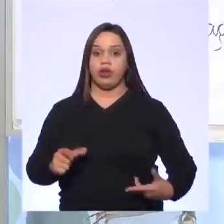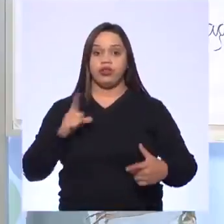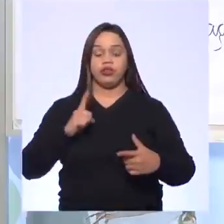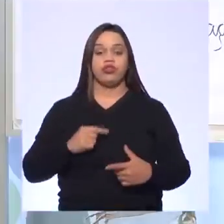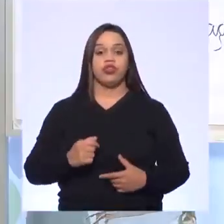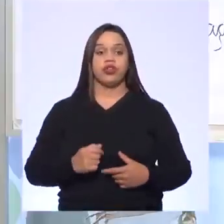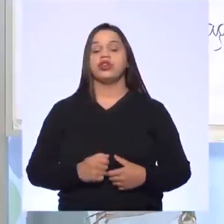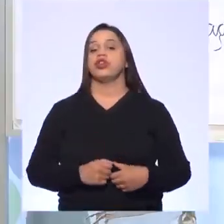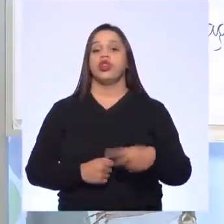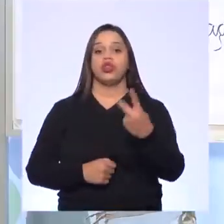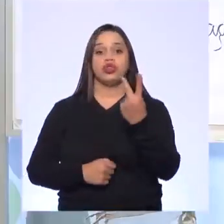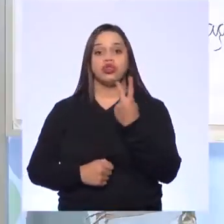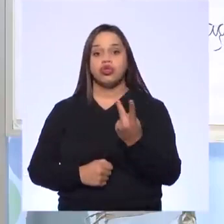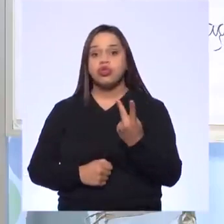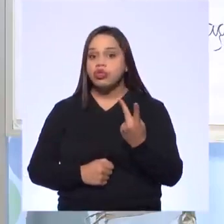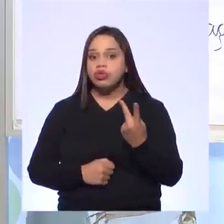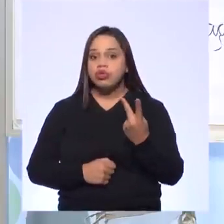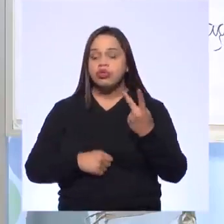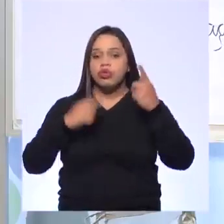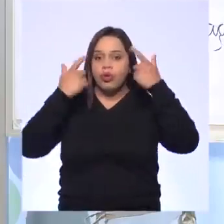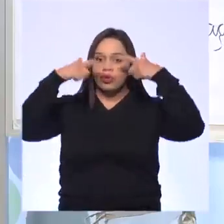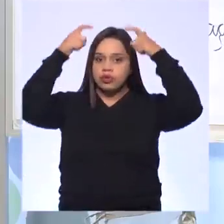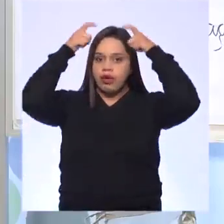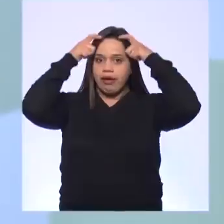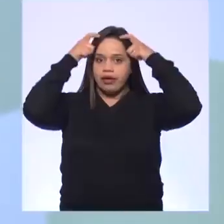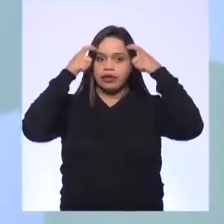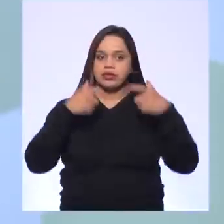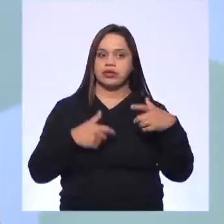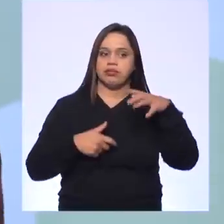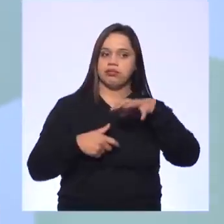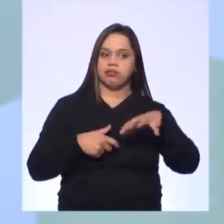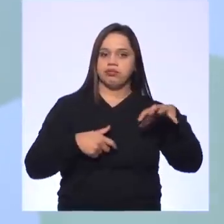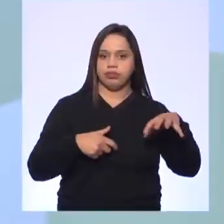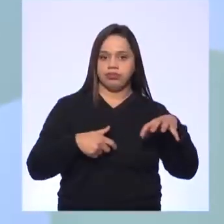2 reis. Então, olha só, em Esparta,